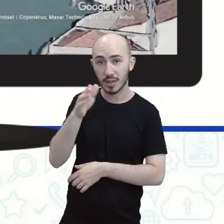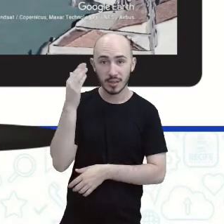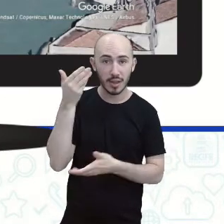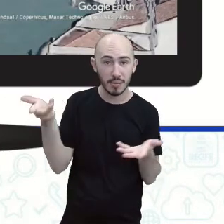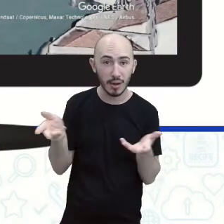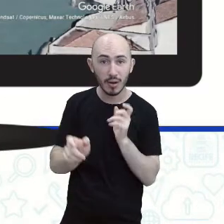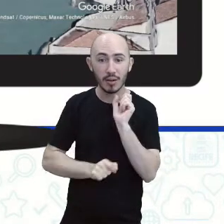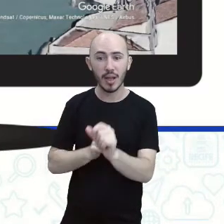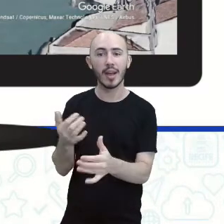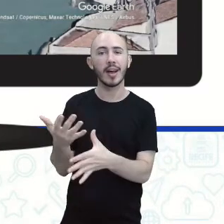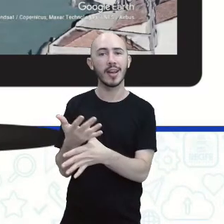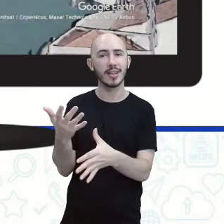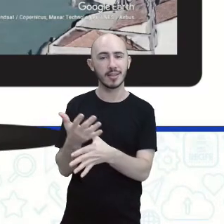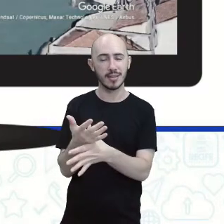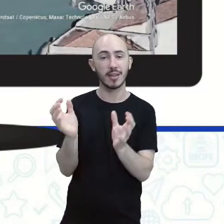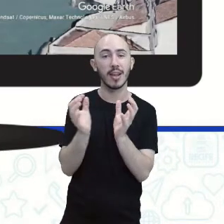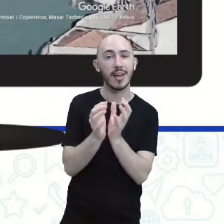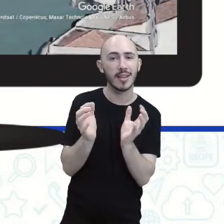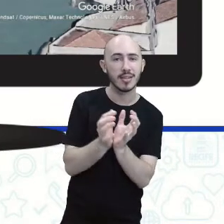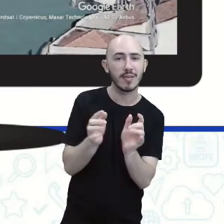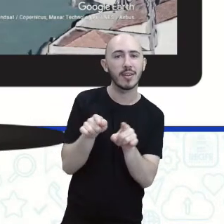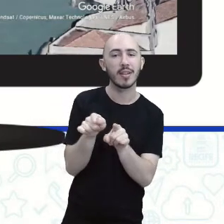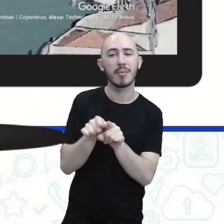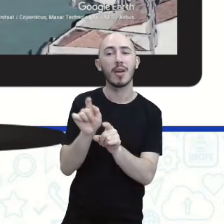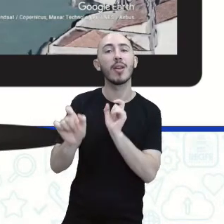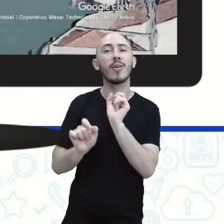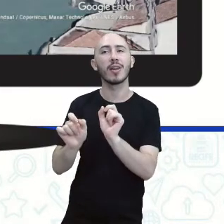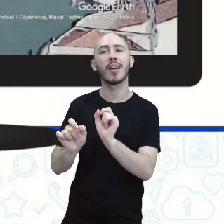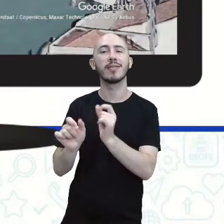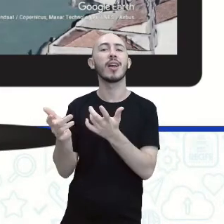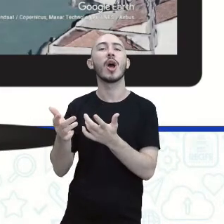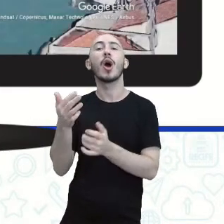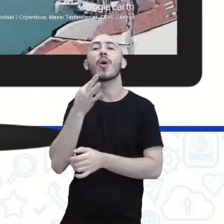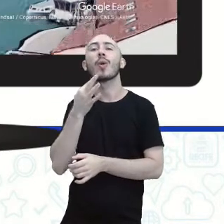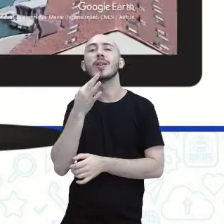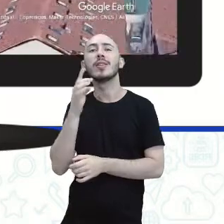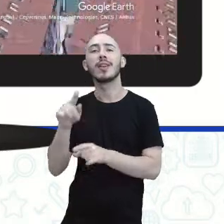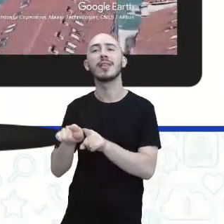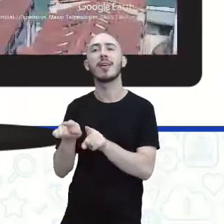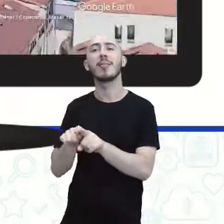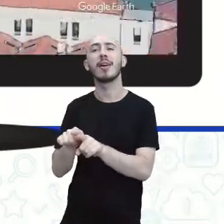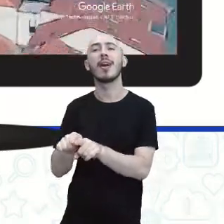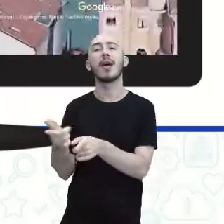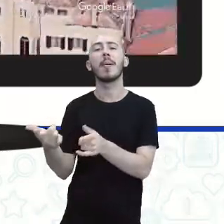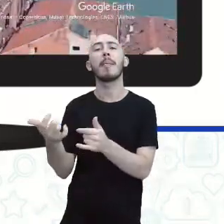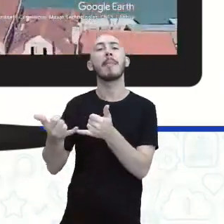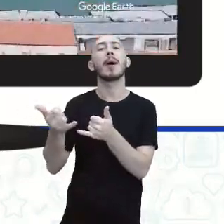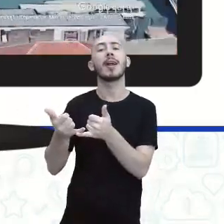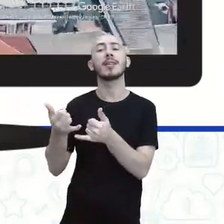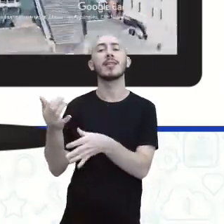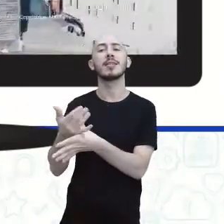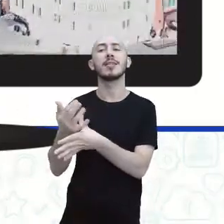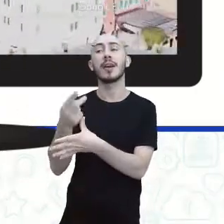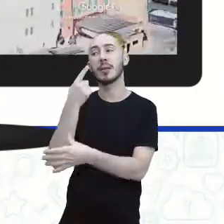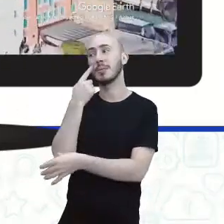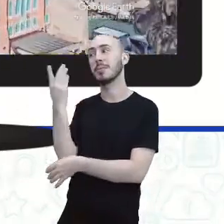né? Pois é, porque Veneza também é toda cortada por rios, né? Aqui esse